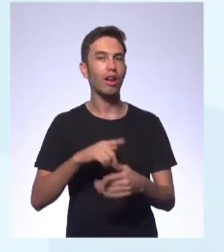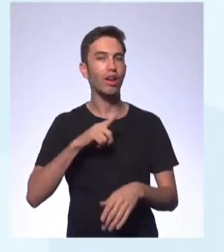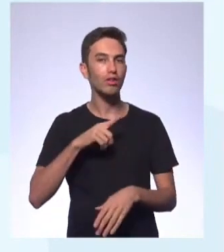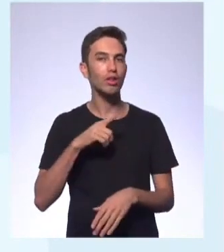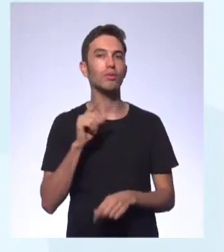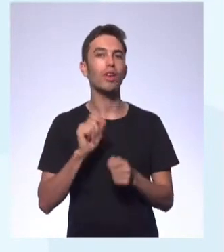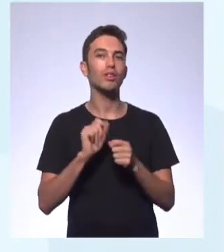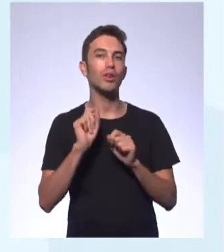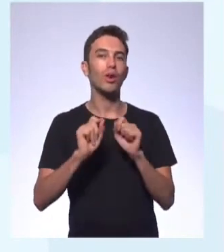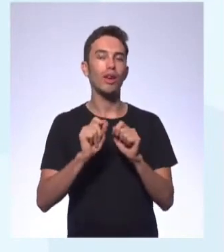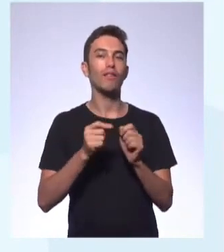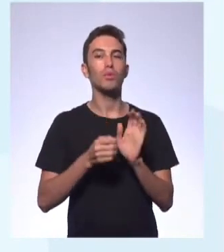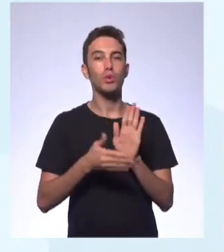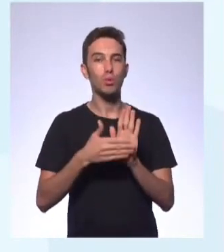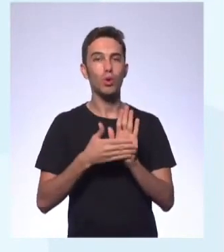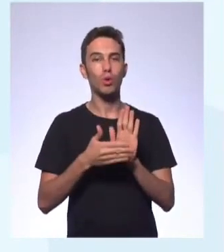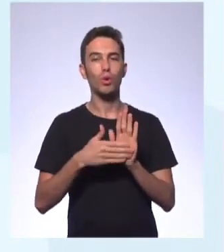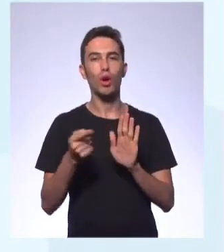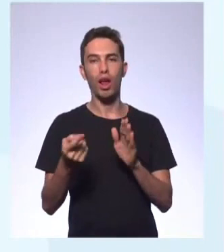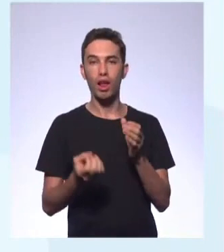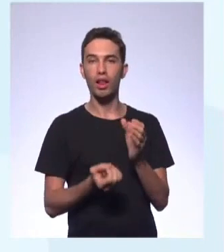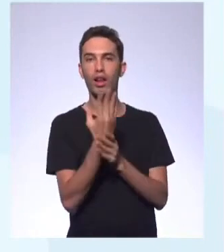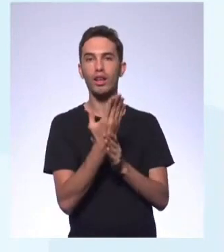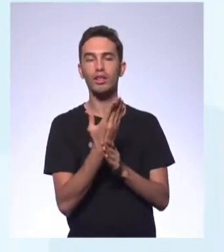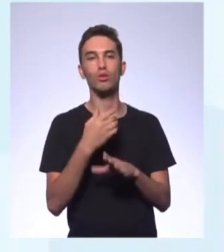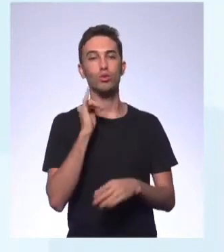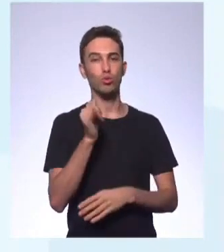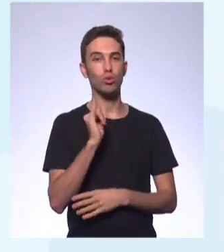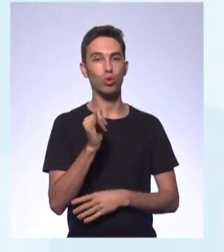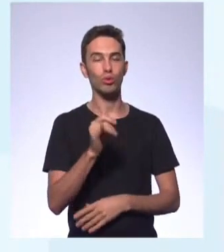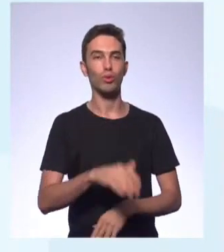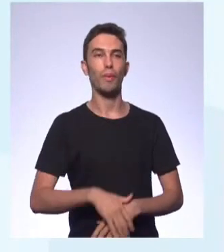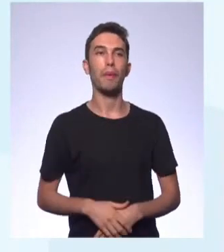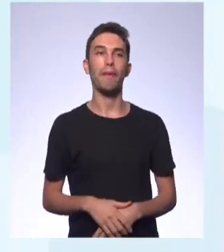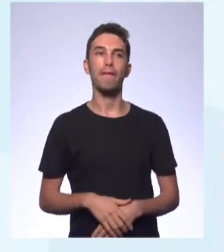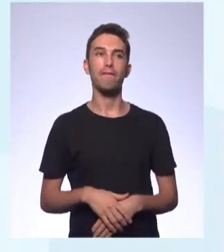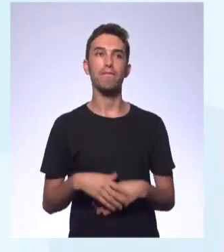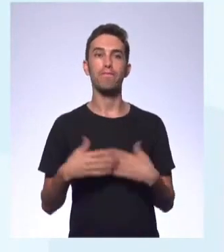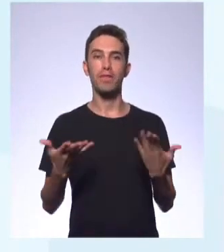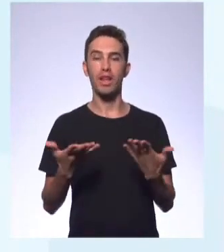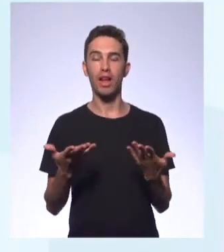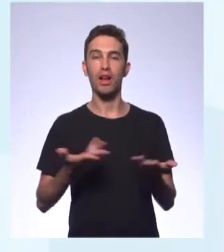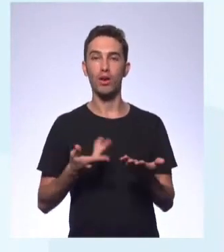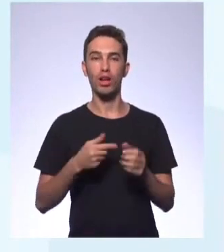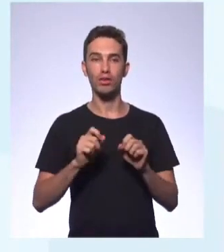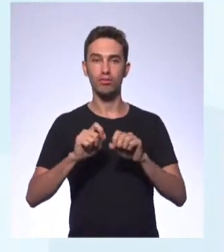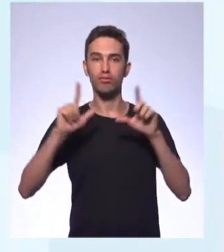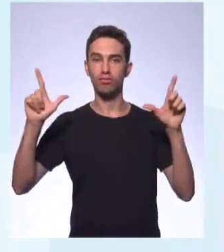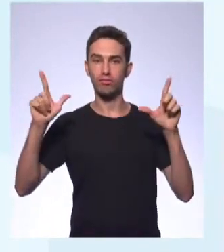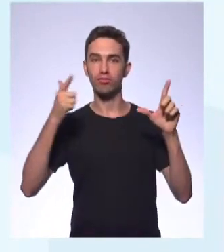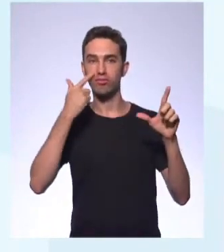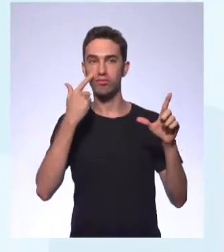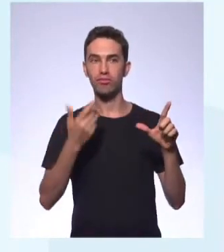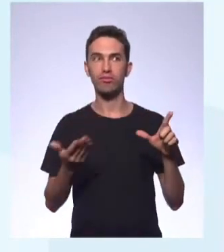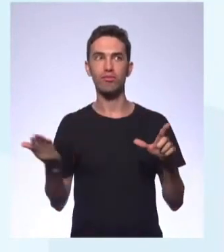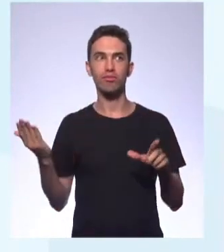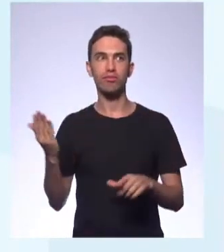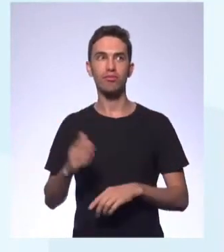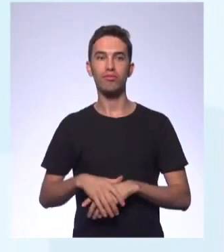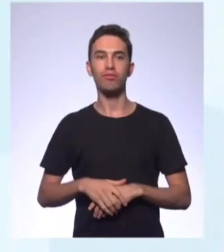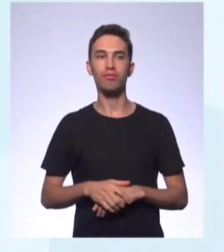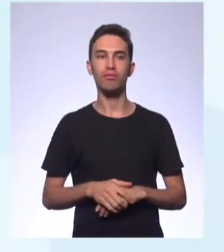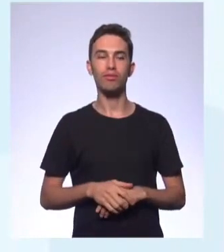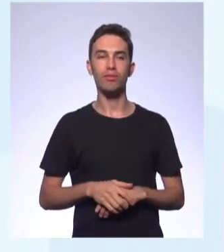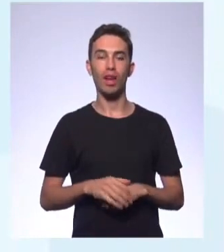o quê? Propor a elaboração de um conto. Então, sem mais delongas, pode voltar para mim, por favor, na tela. Eu, agora, nesse